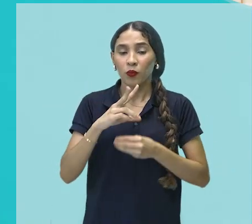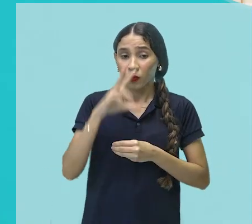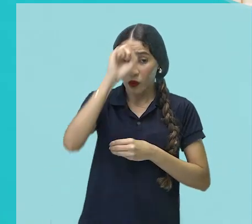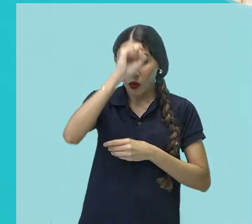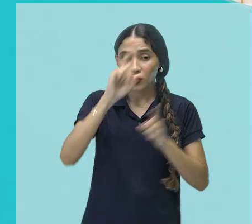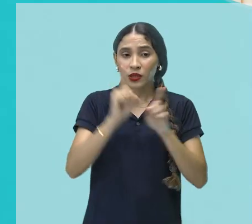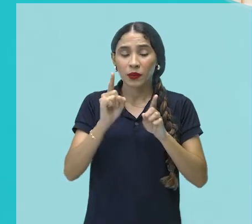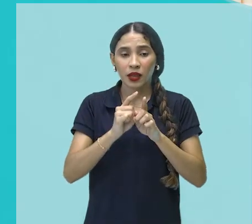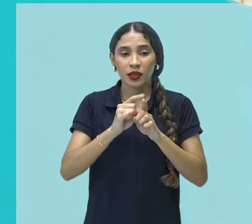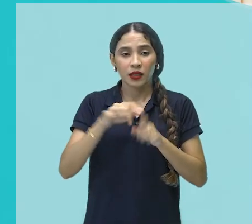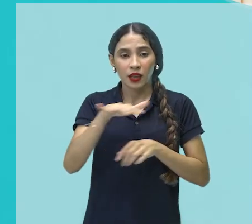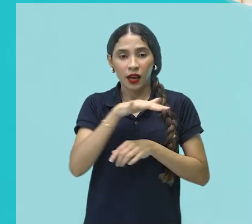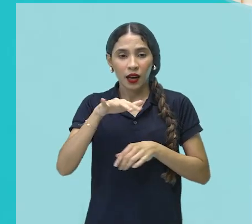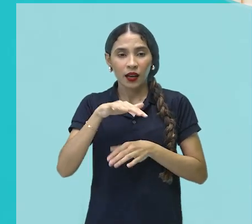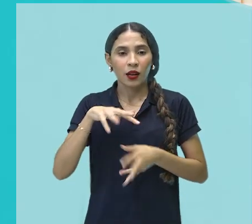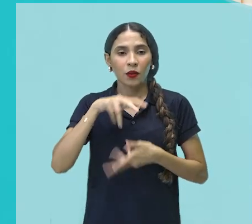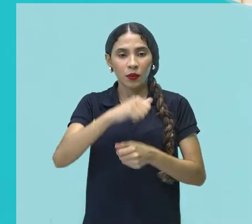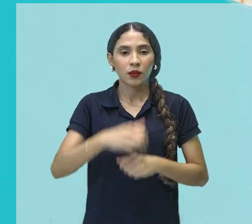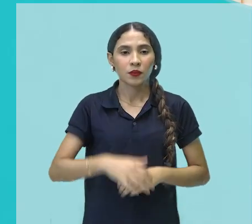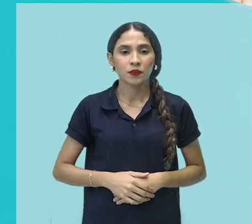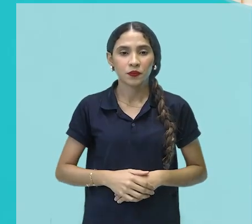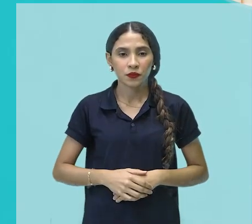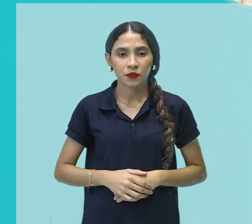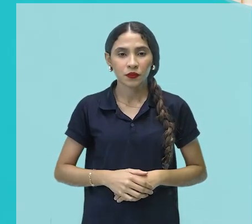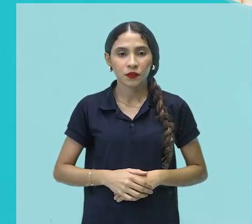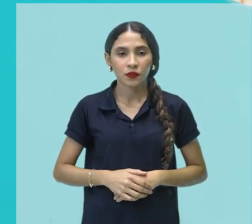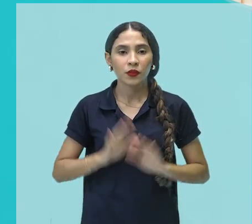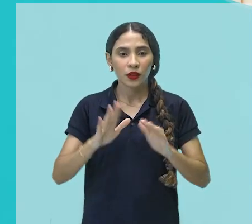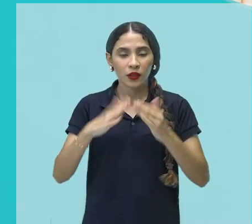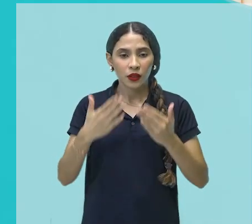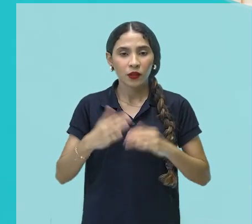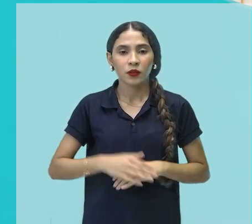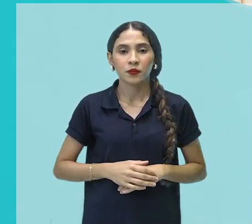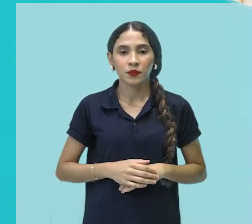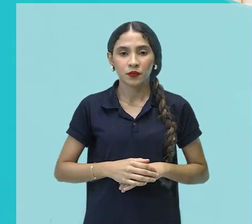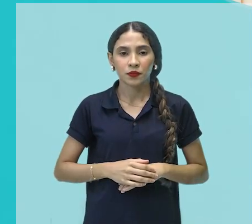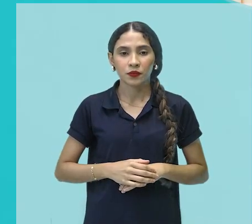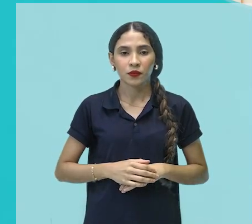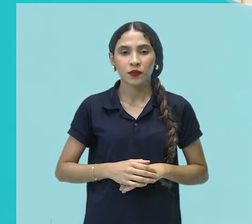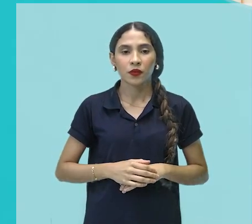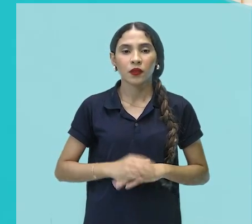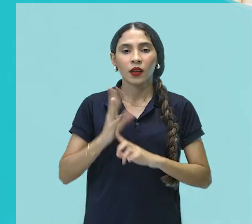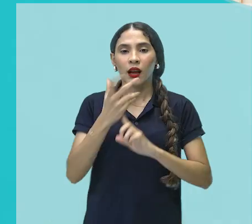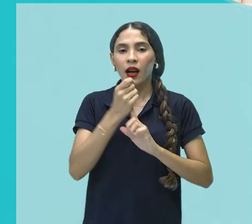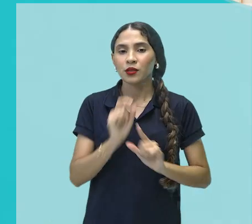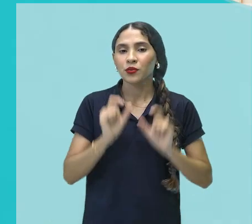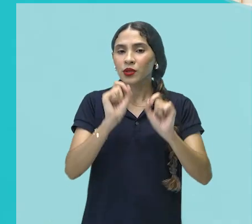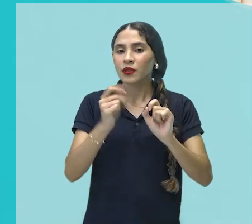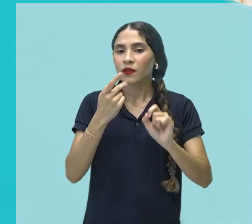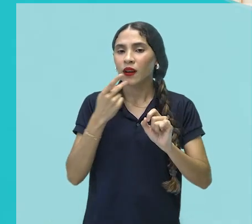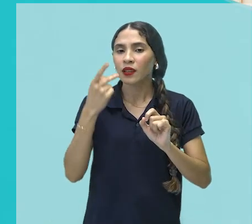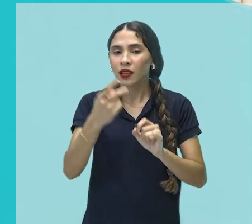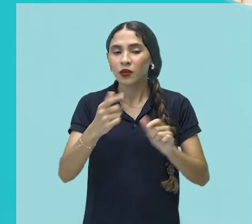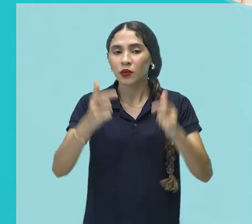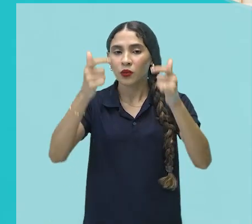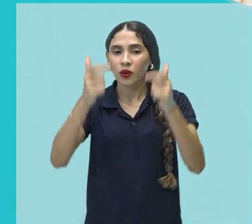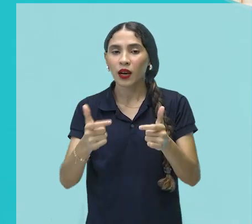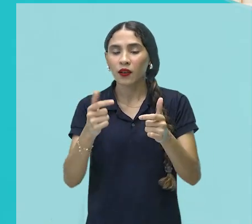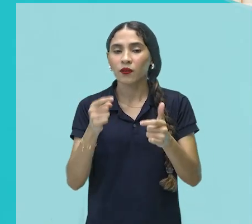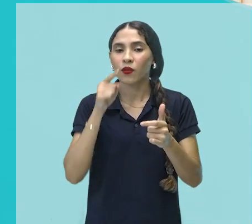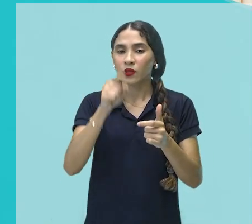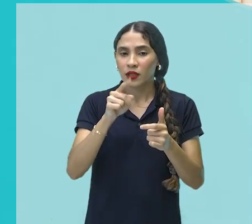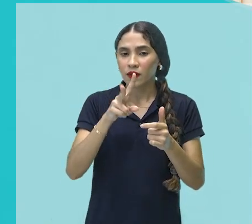uma voz poderosa na cena global. Então, o que essa arte está dizendo sobre